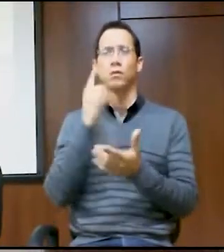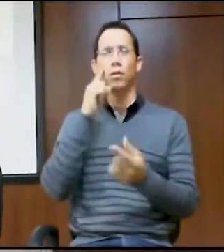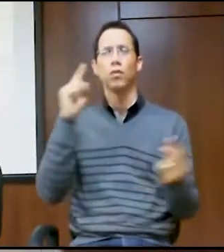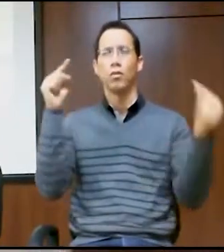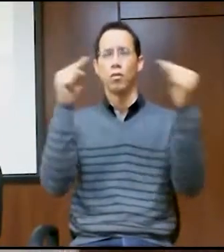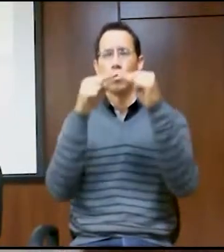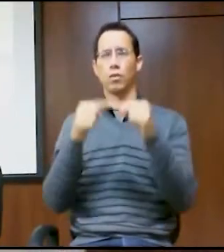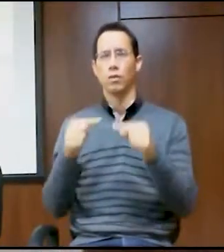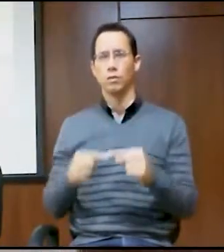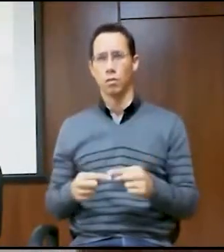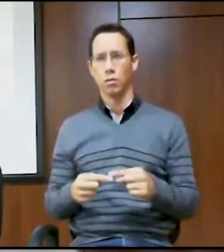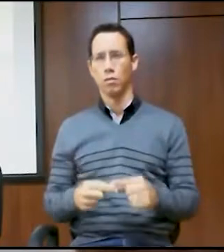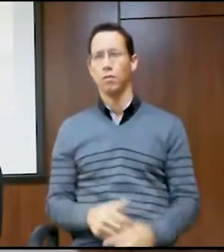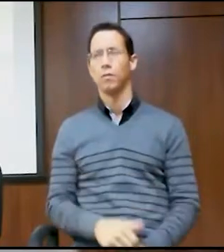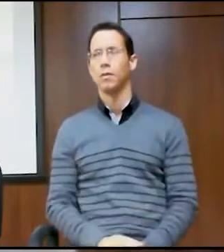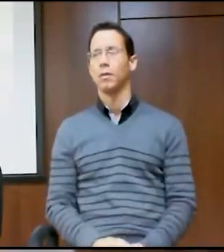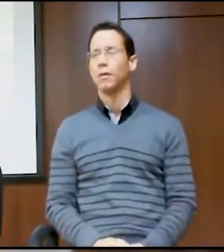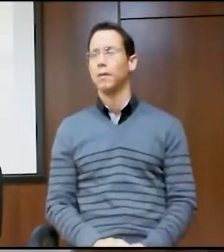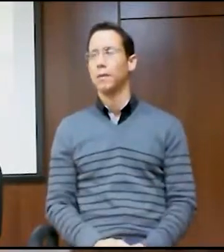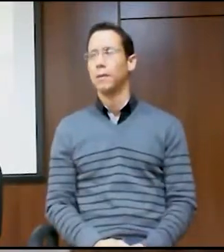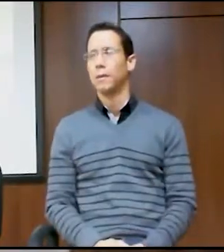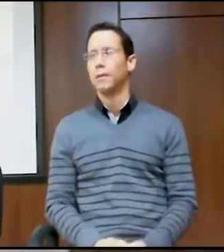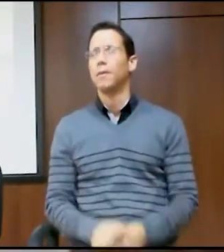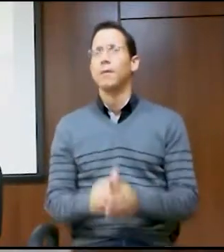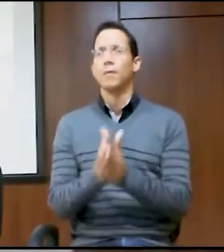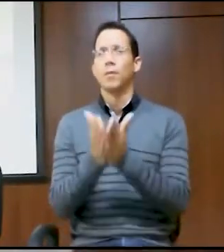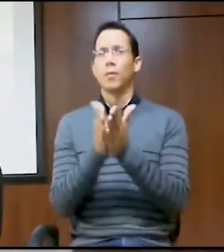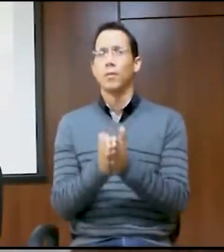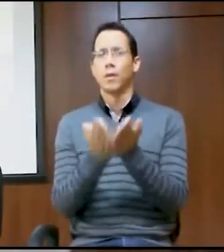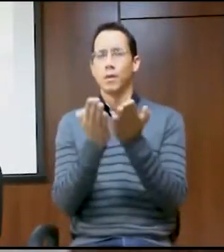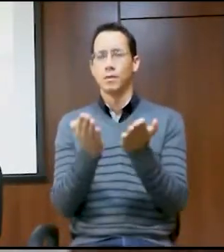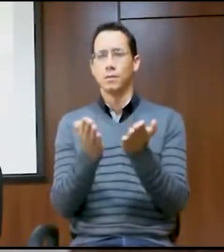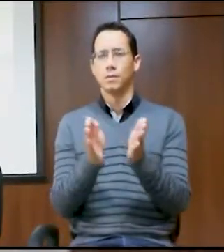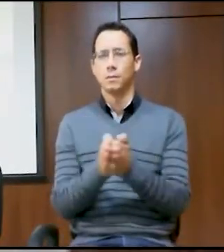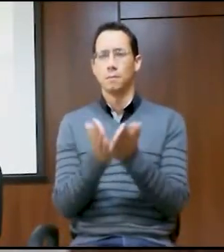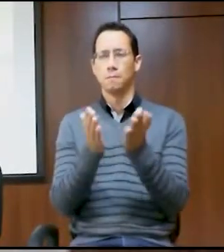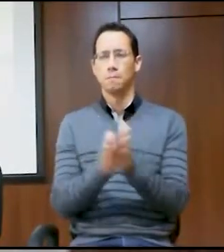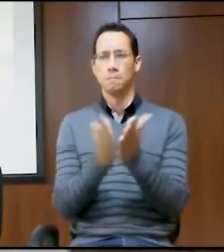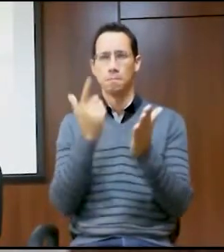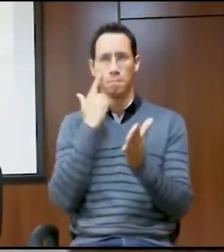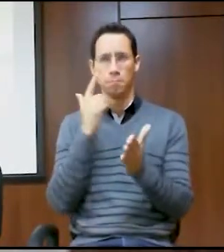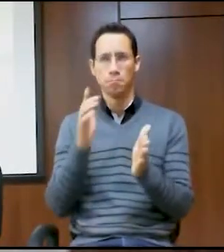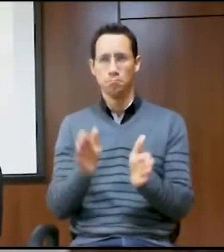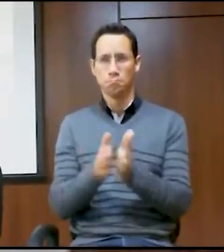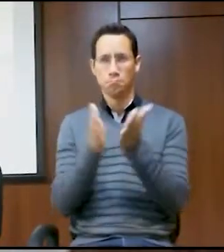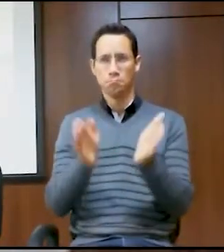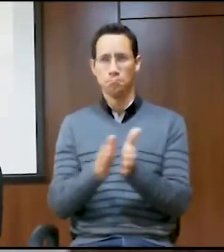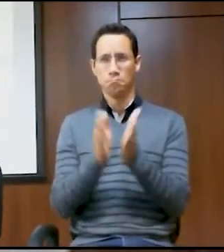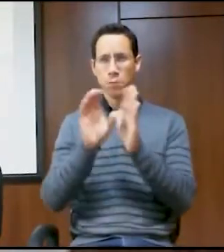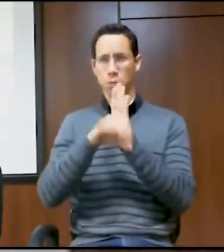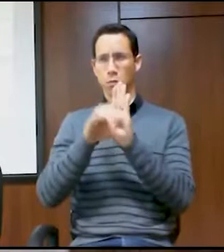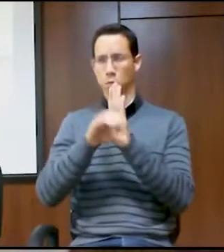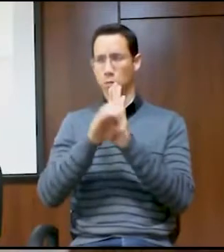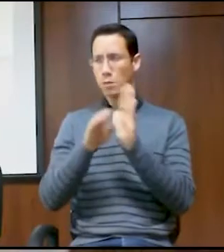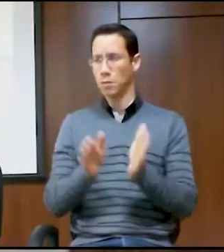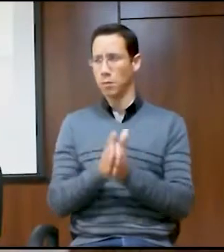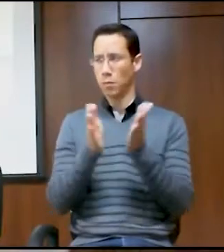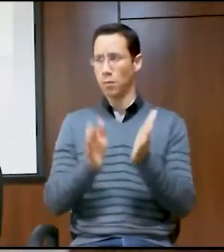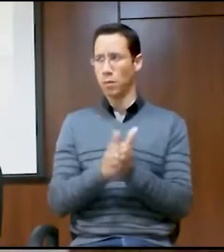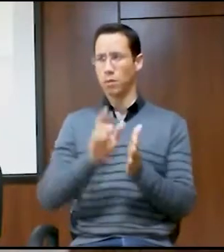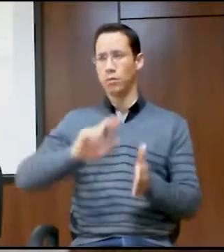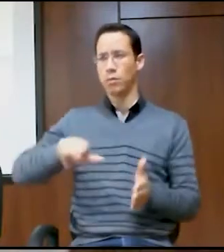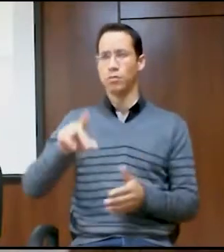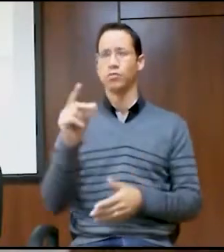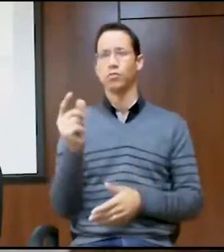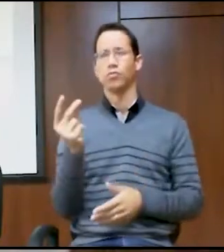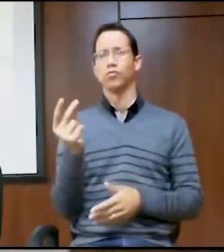relação, né? A pobreza, a gente identifica no conceito de pobreza, mesmo a pobreza não é só